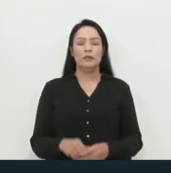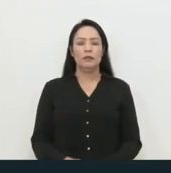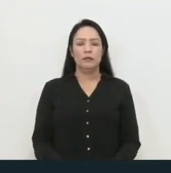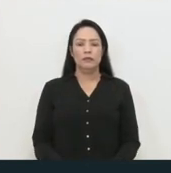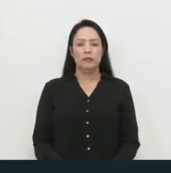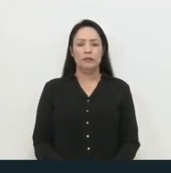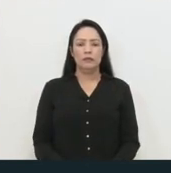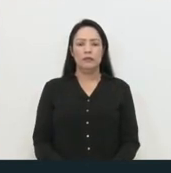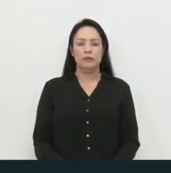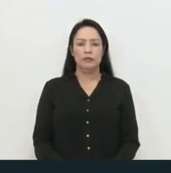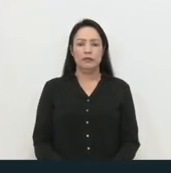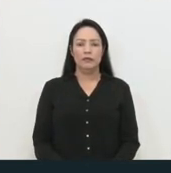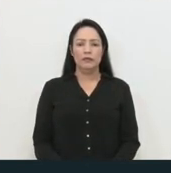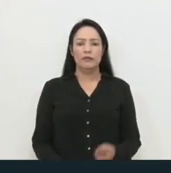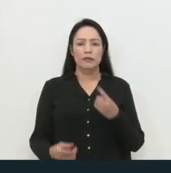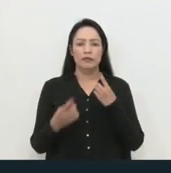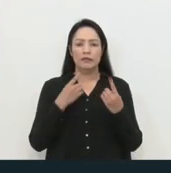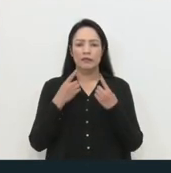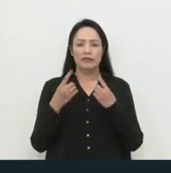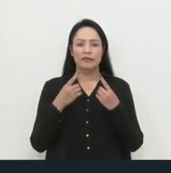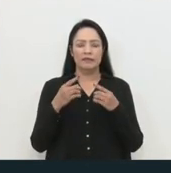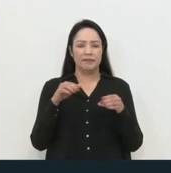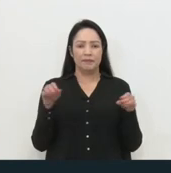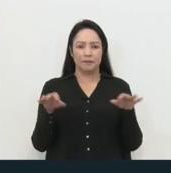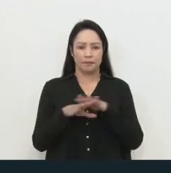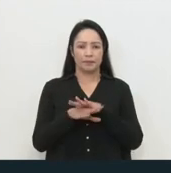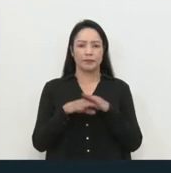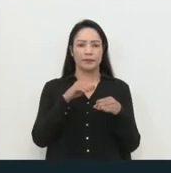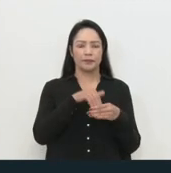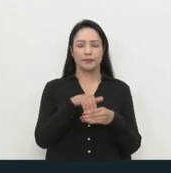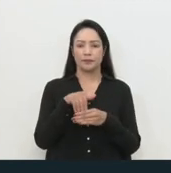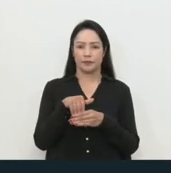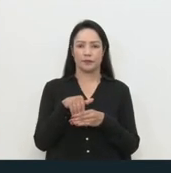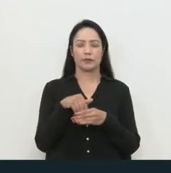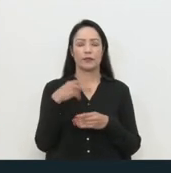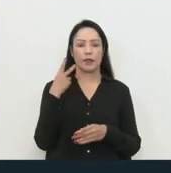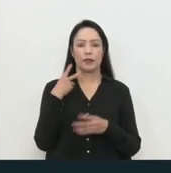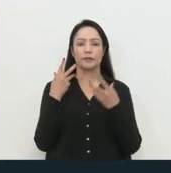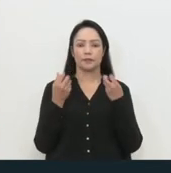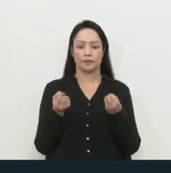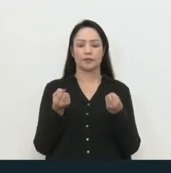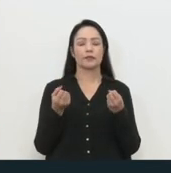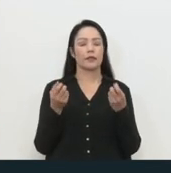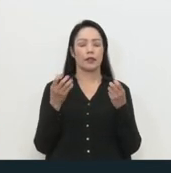Alves em discussão encerrada a discussão em votação os vereadores